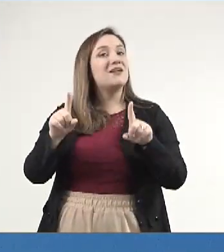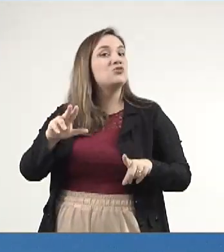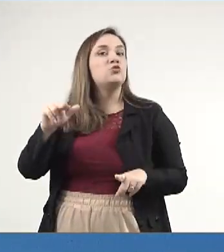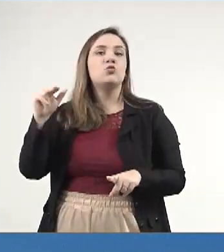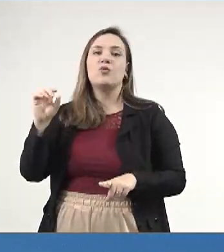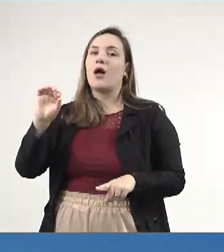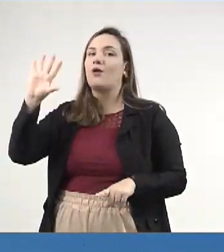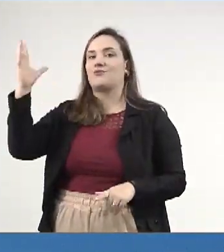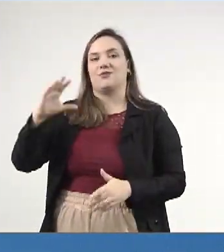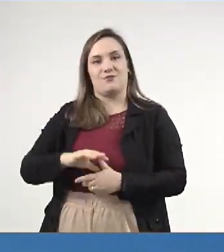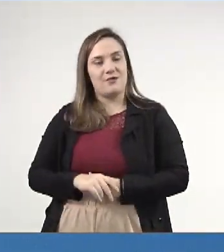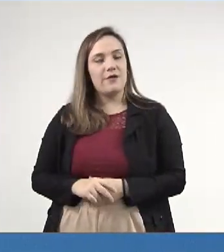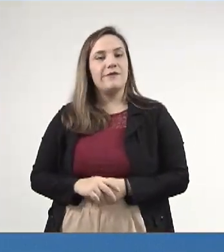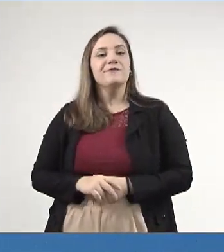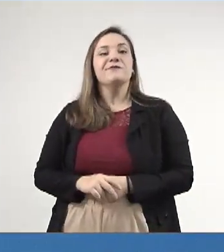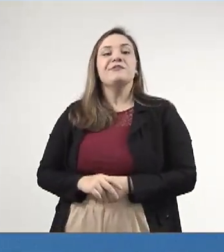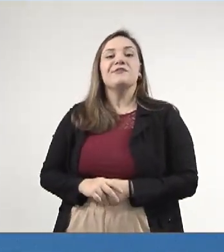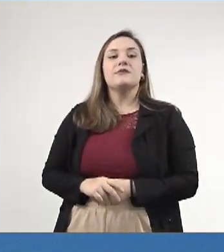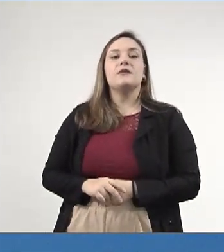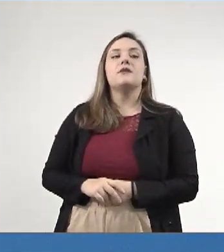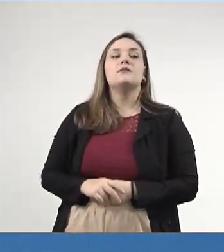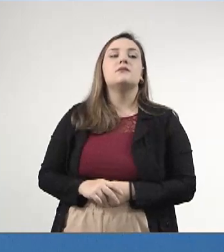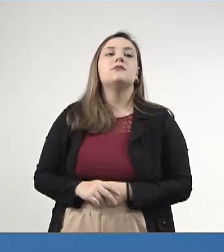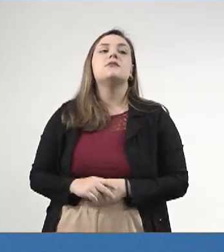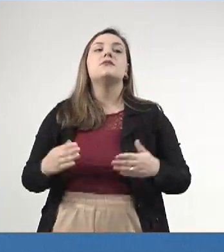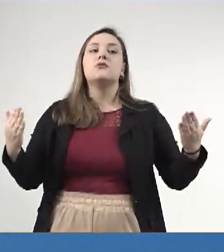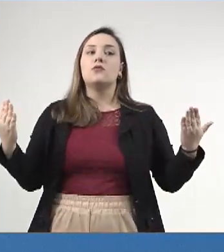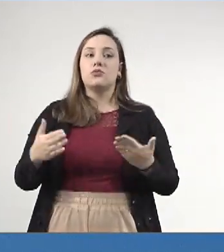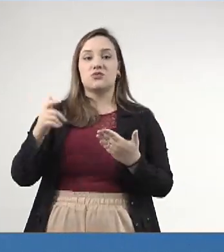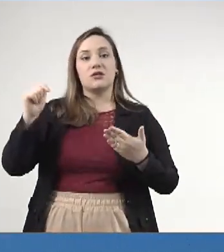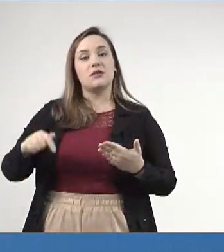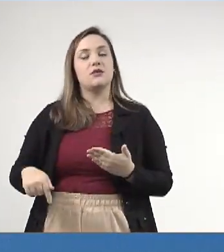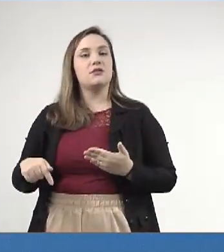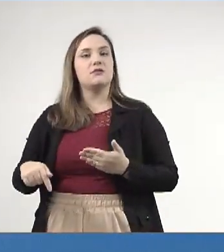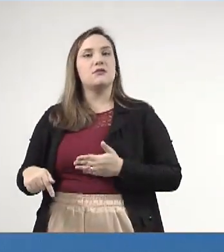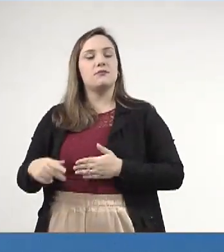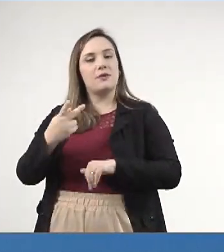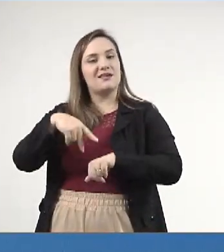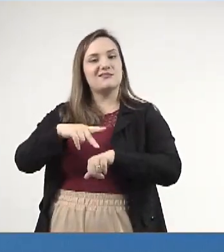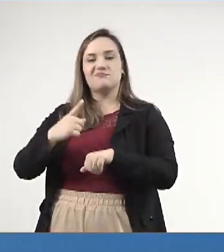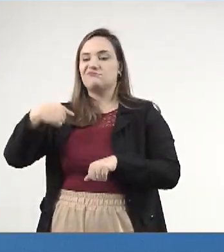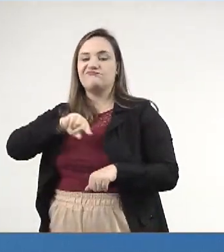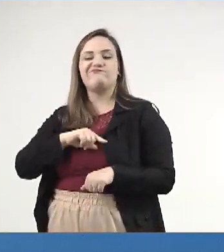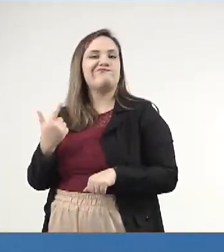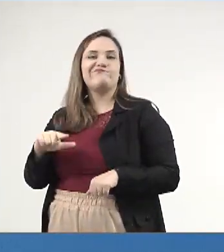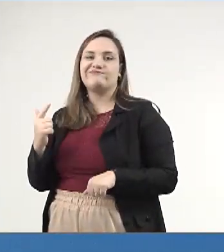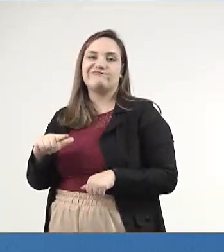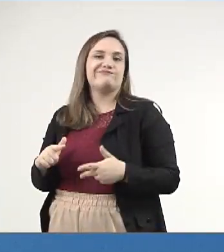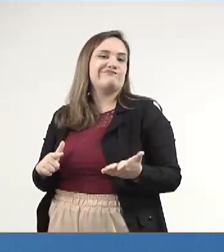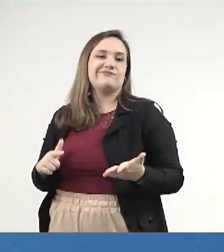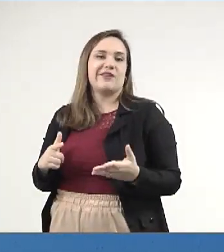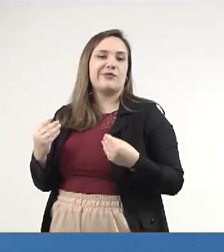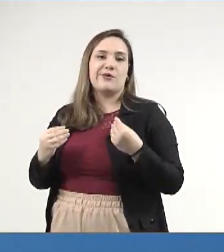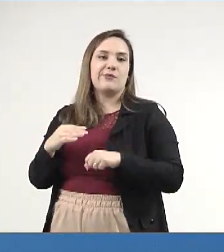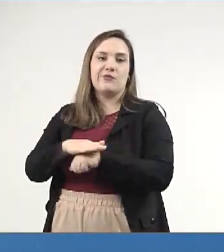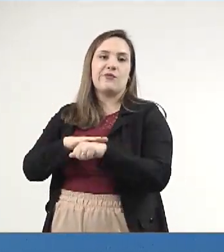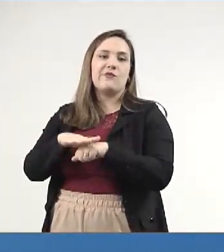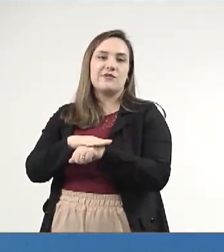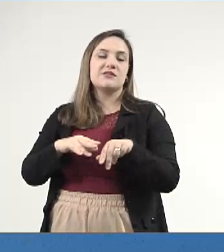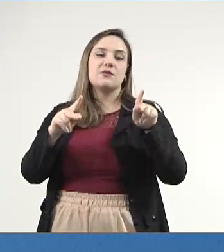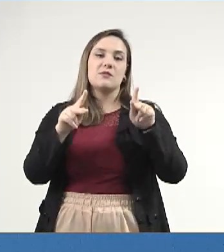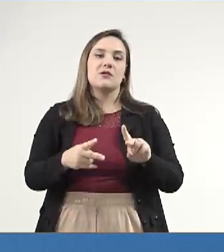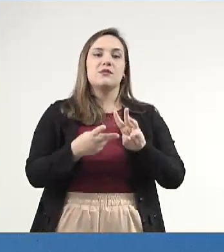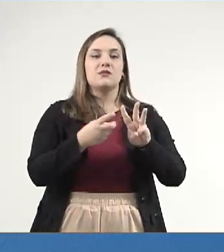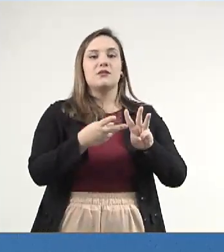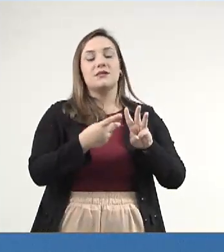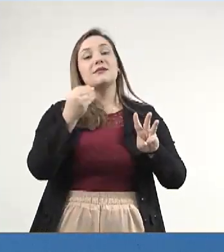foram construídas. Então, a gente hoje, enquanto Estado, não tem legitimidade para conversar com os povos indígenas e